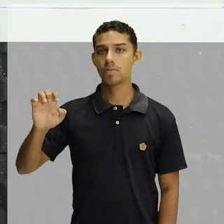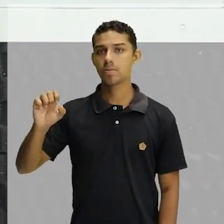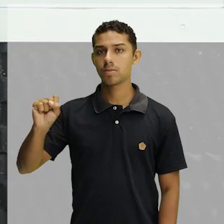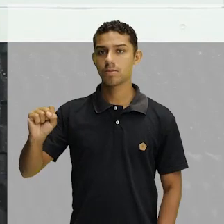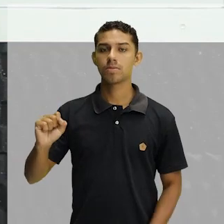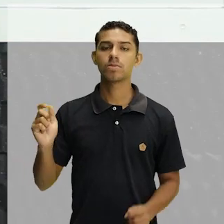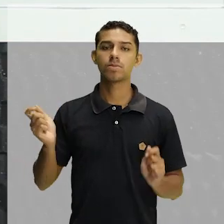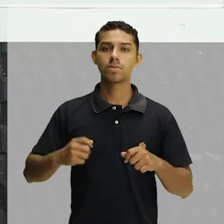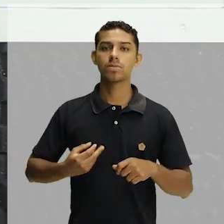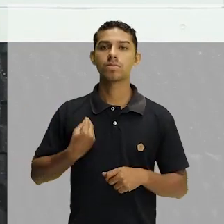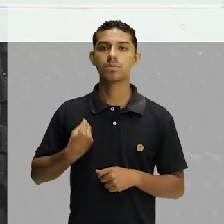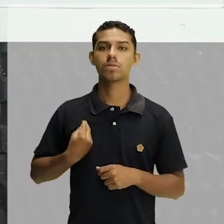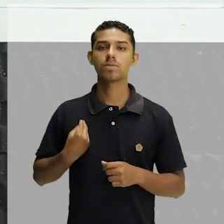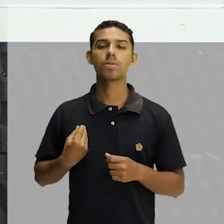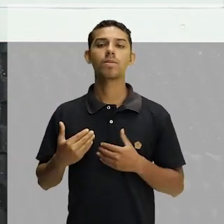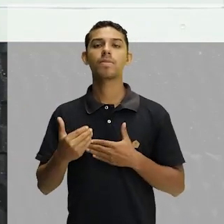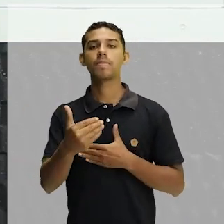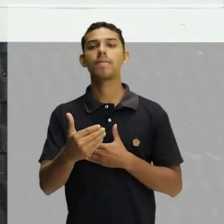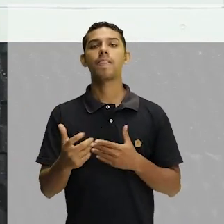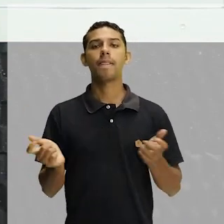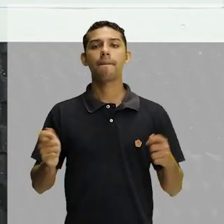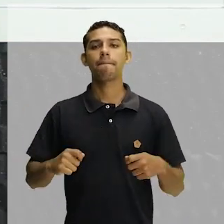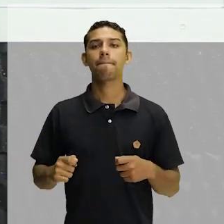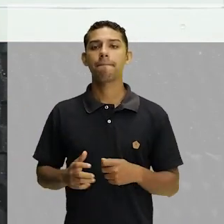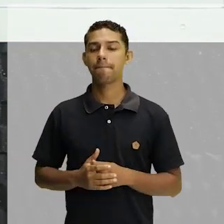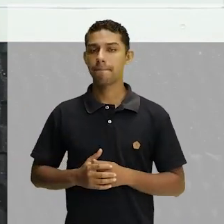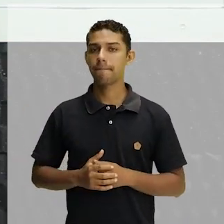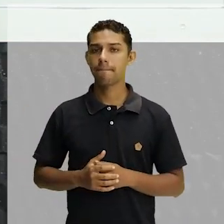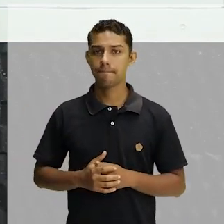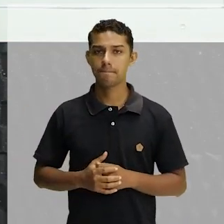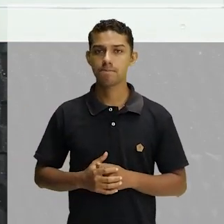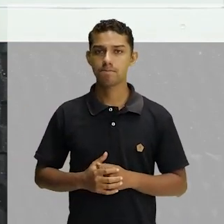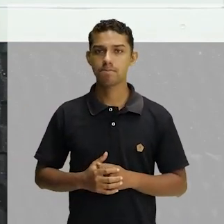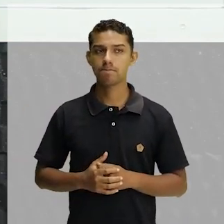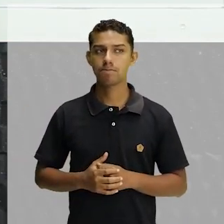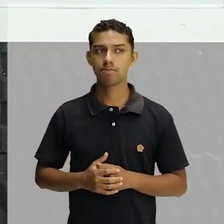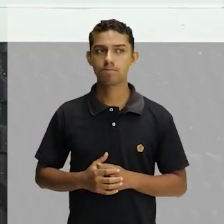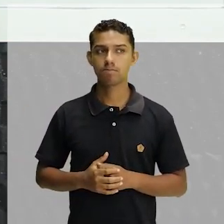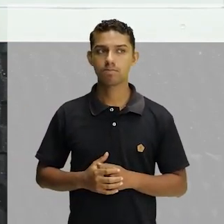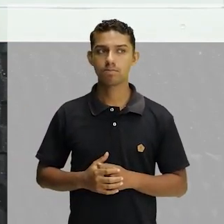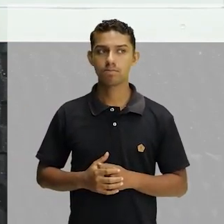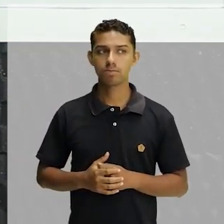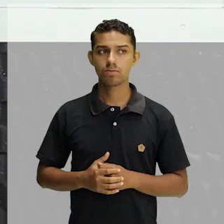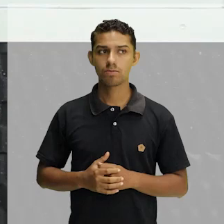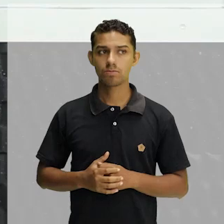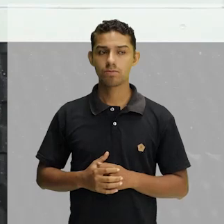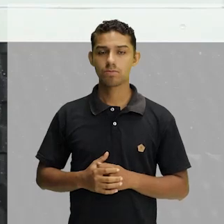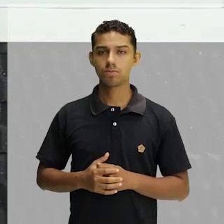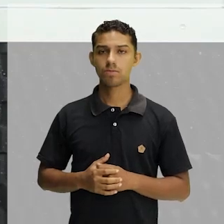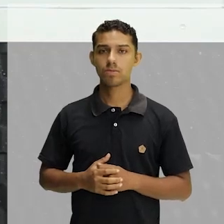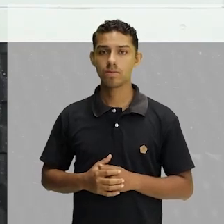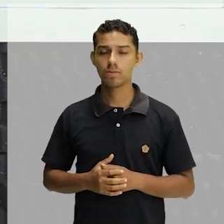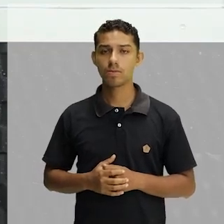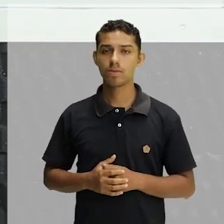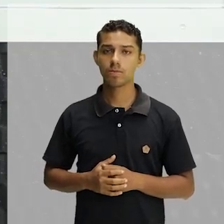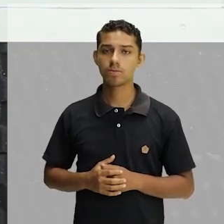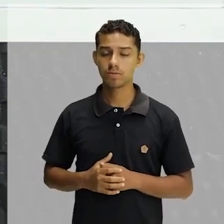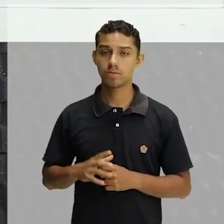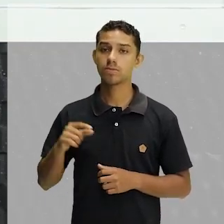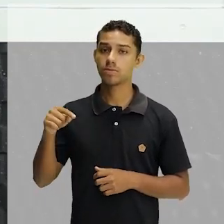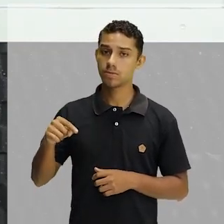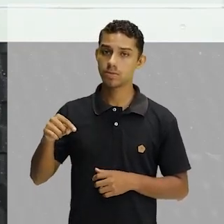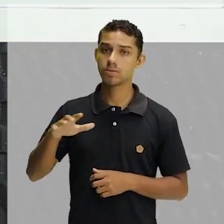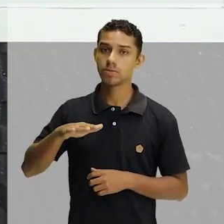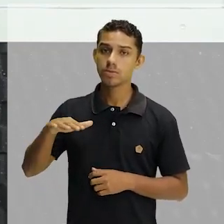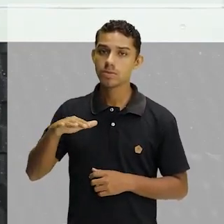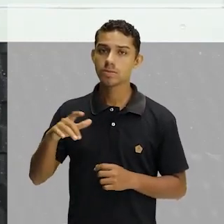Olha só, estávamos no estado de natureza. Ok? Esse estado de